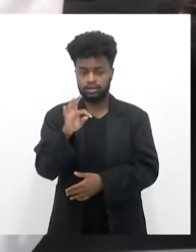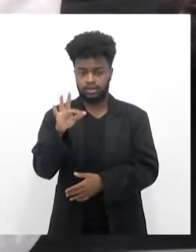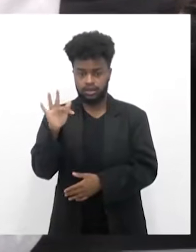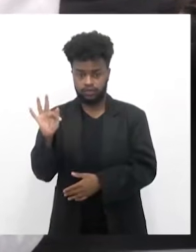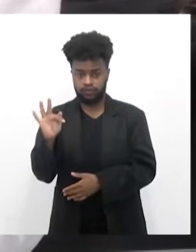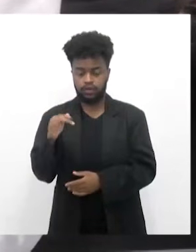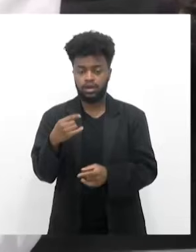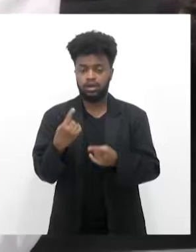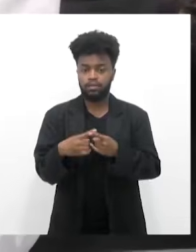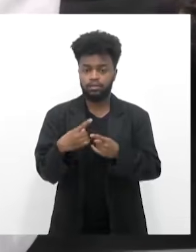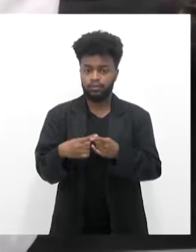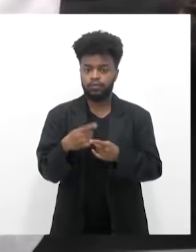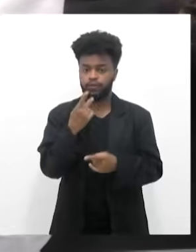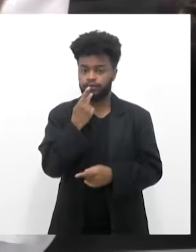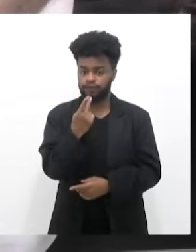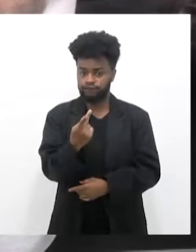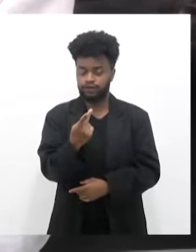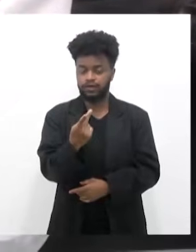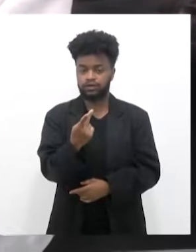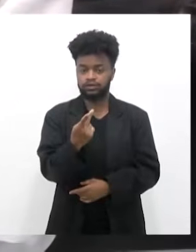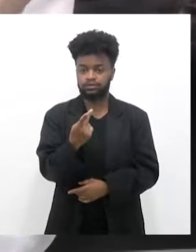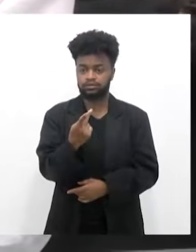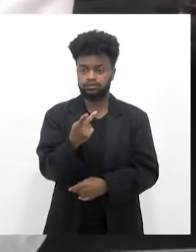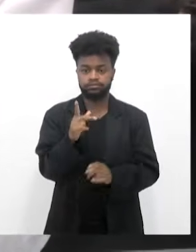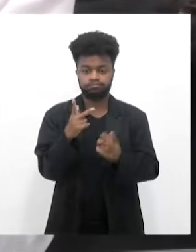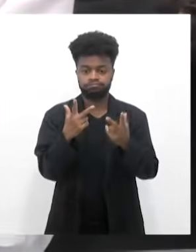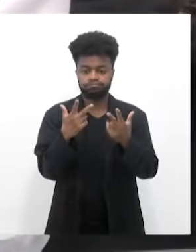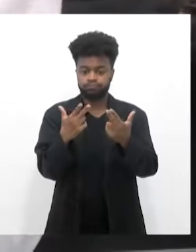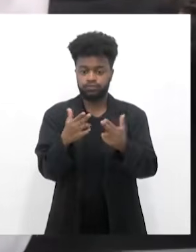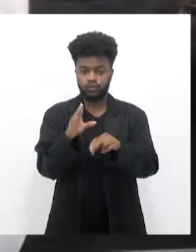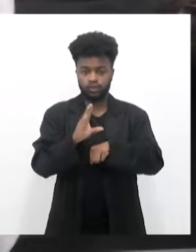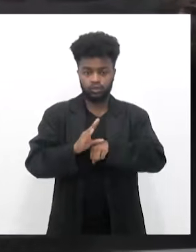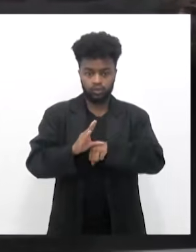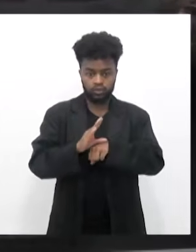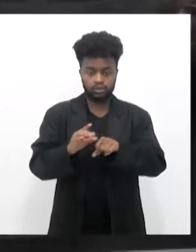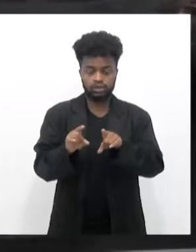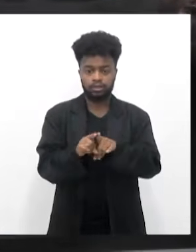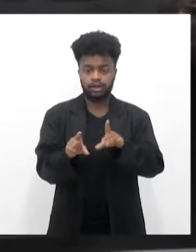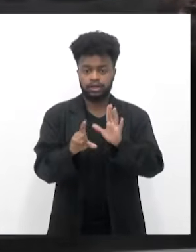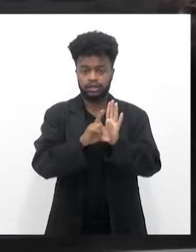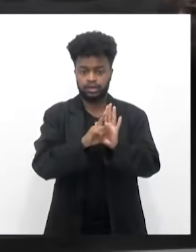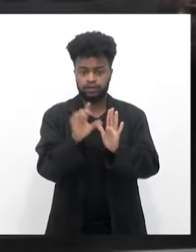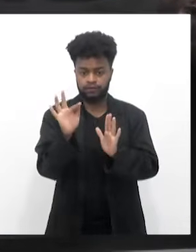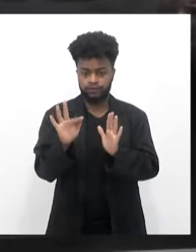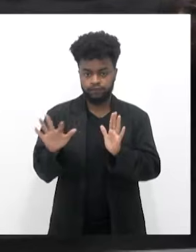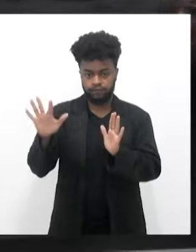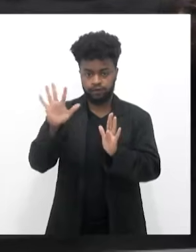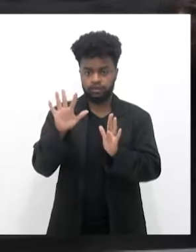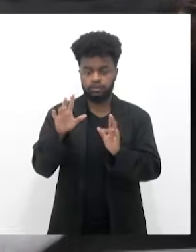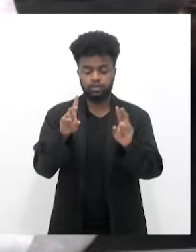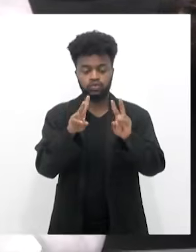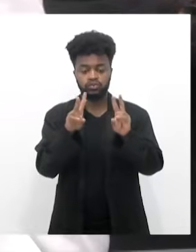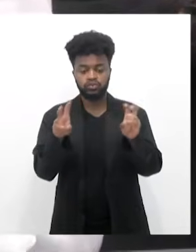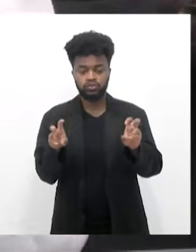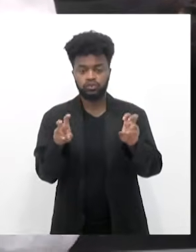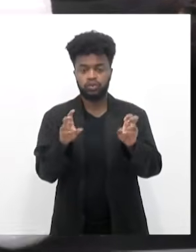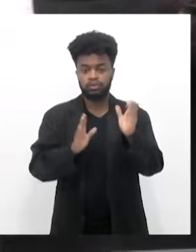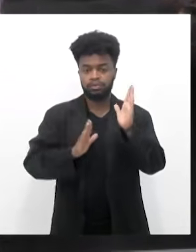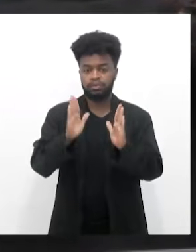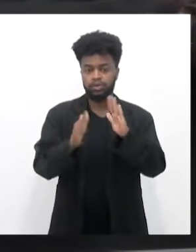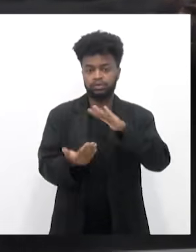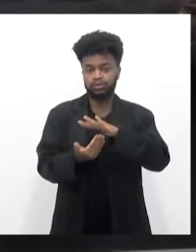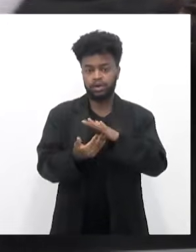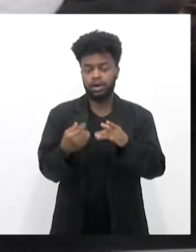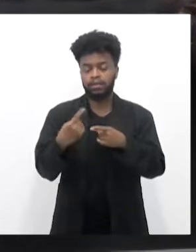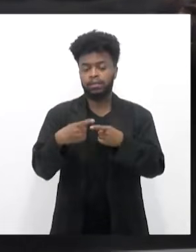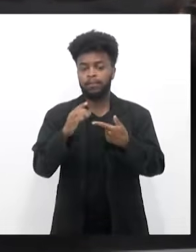que mencionam o que diz a Constituição e a lei federal sobre a questão do prazo e diz que a gente